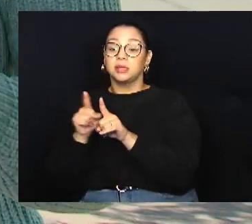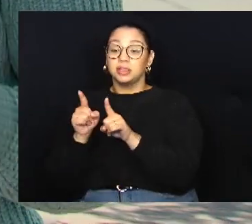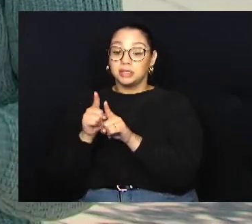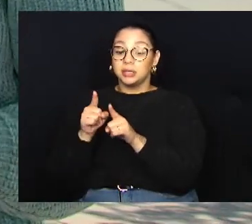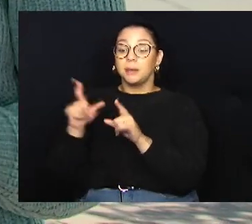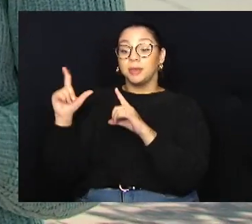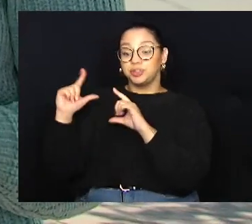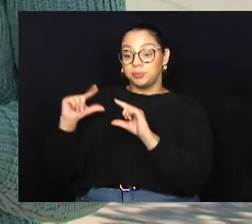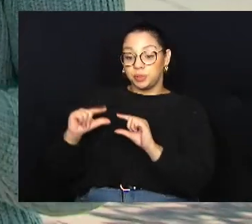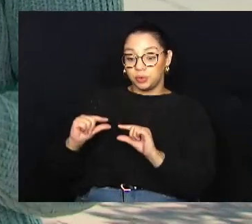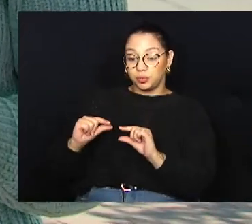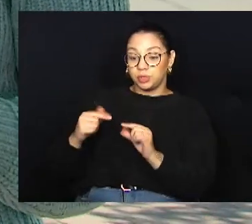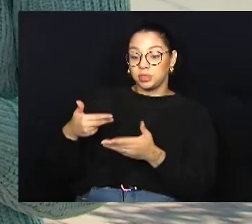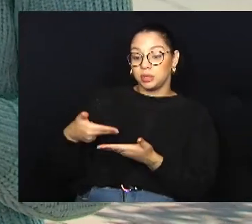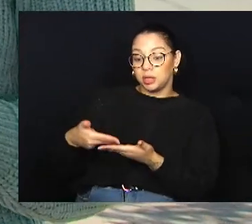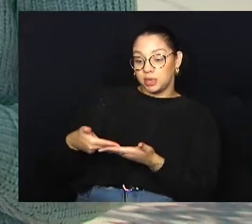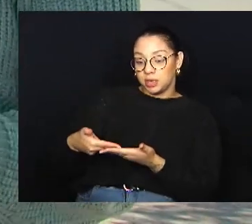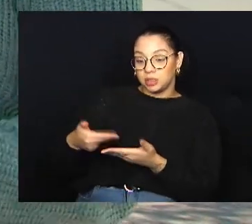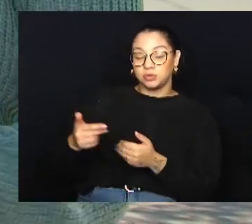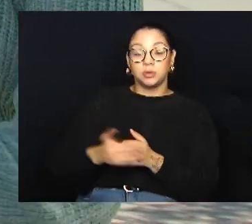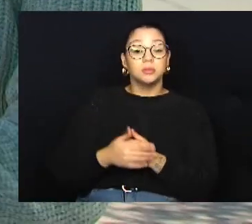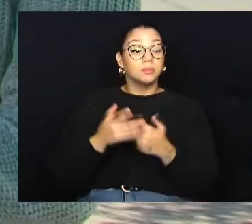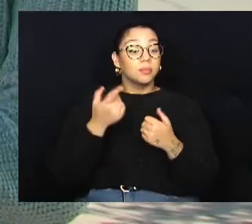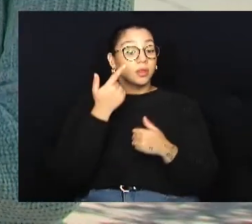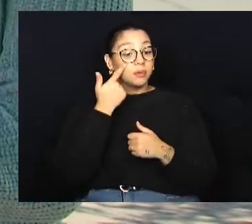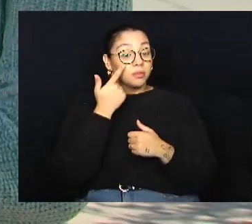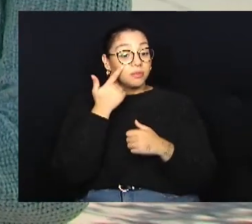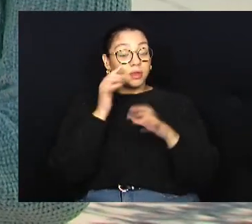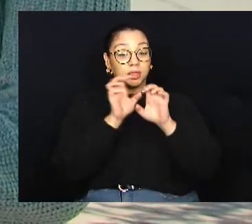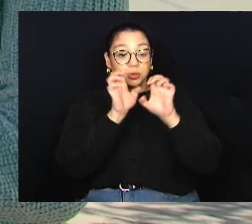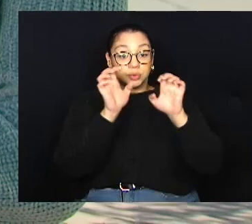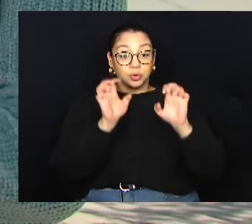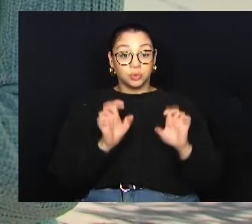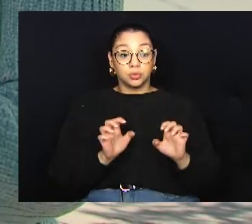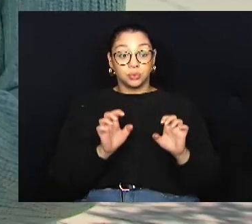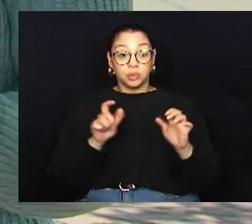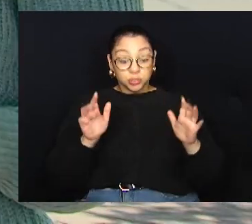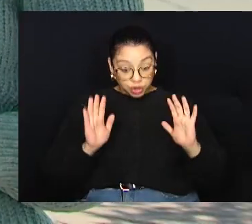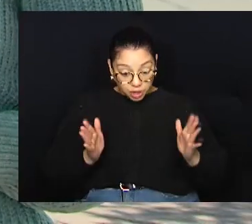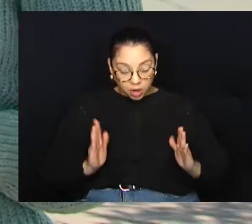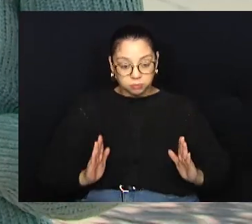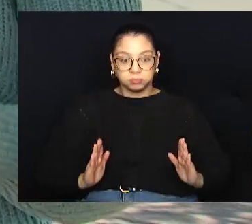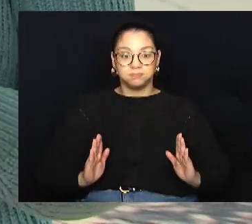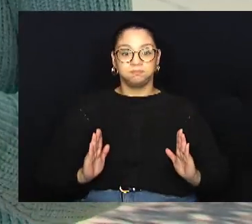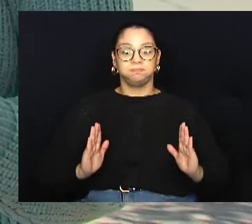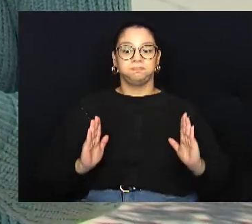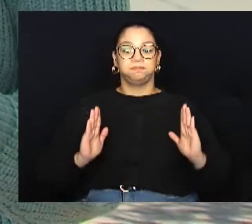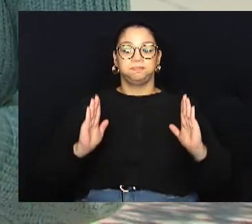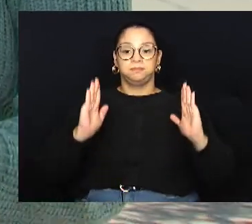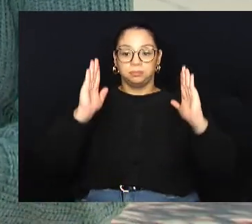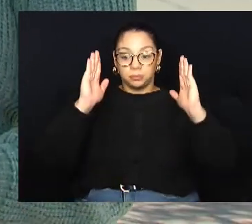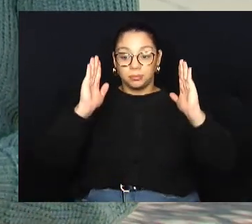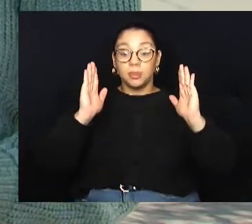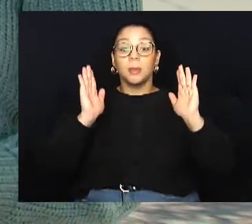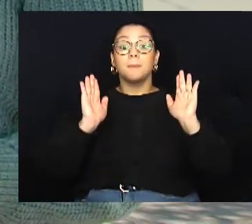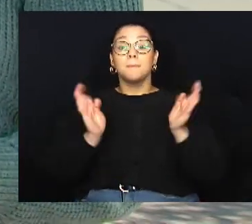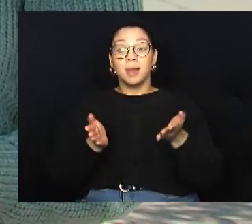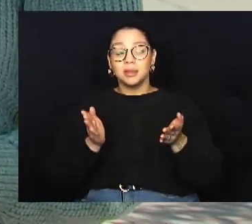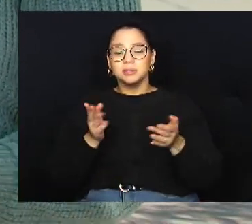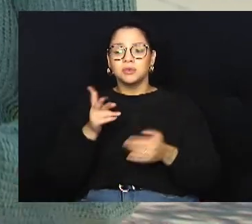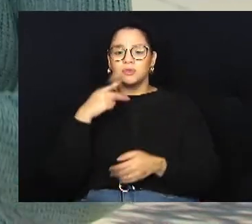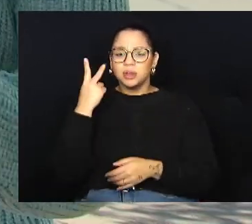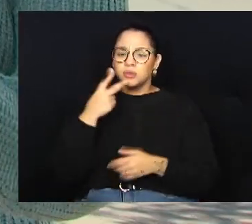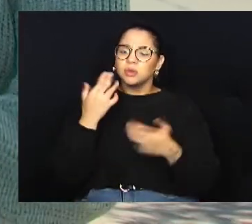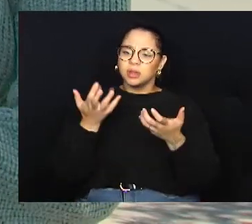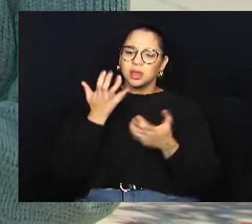as internações. Como vocês podem ver, a estrutura do prédio está levantada, mas o vereador quer